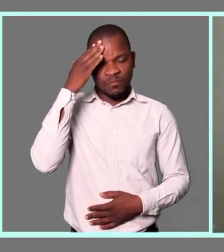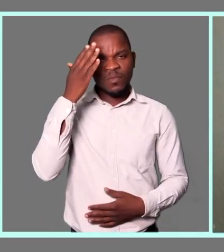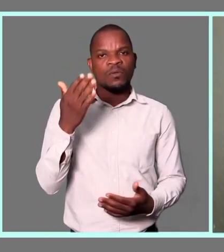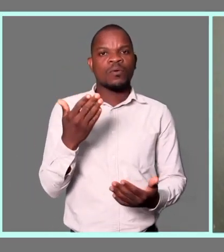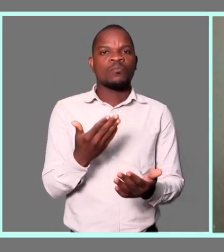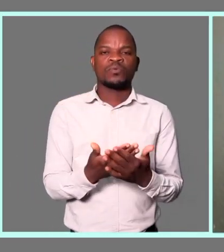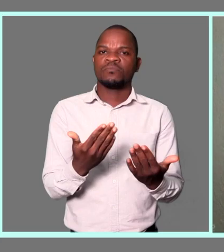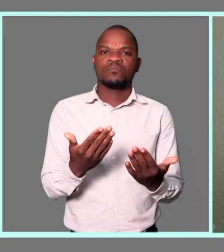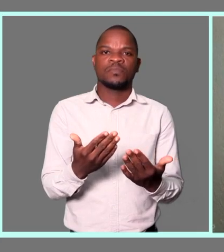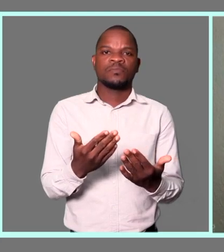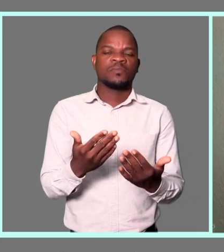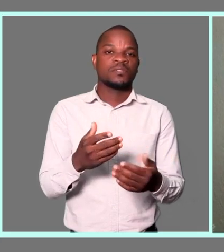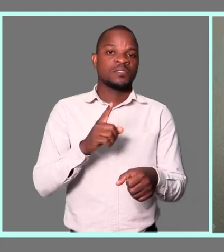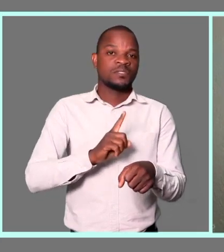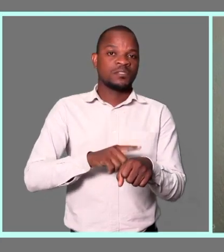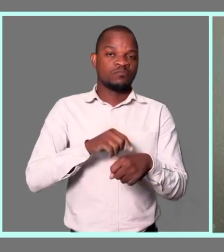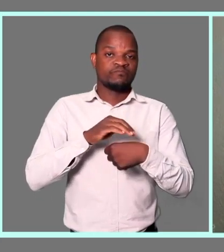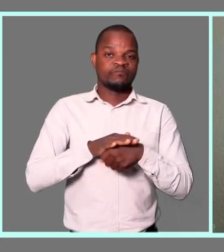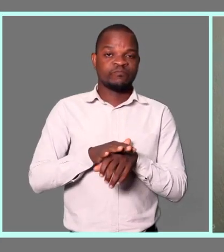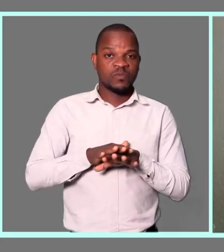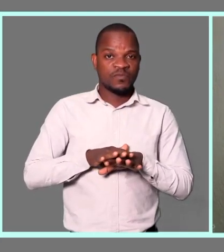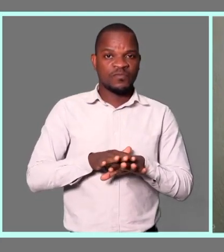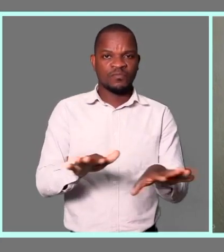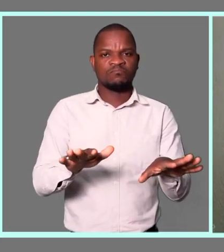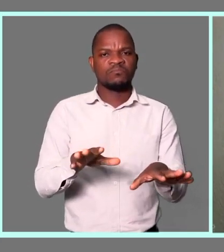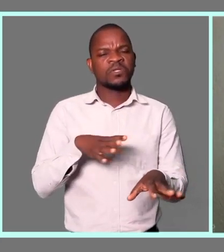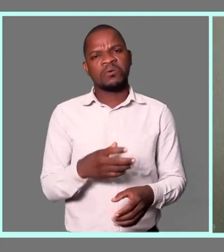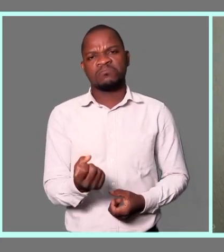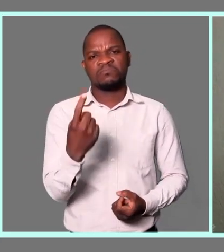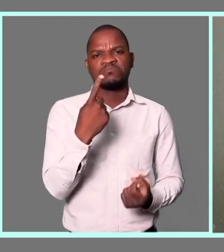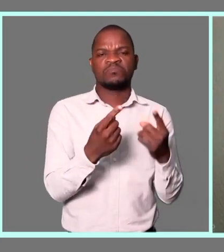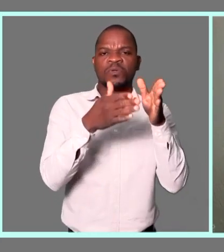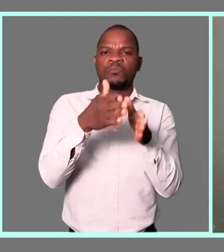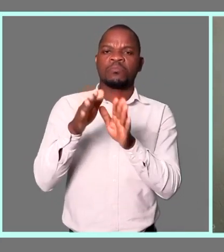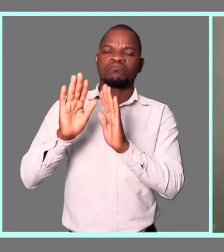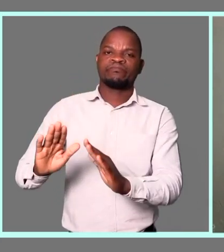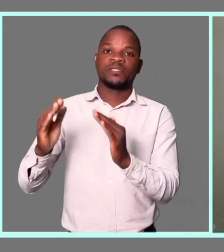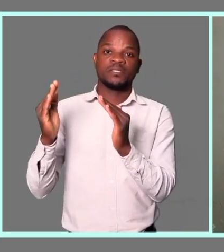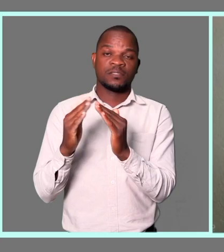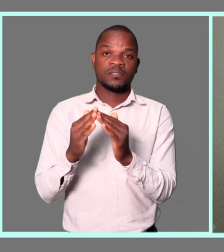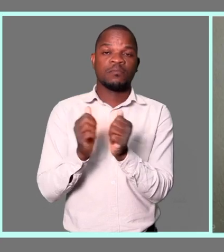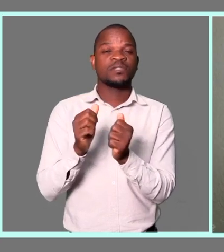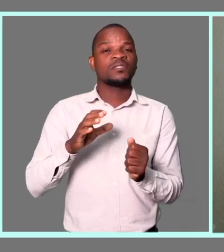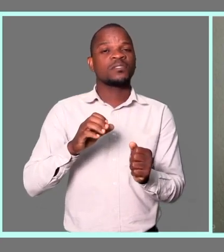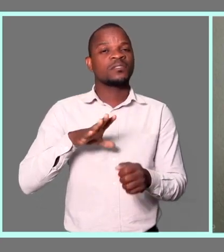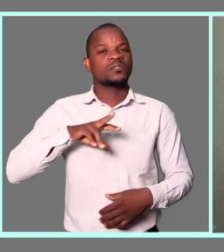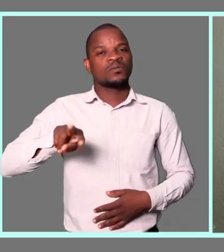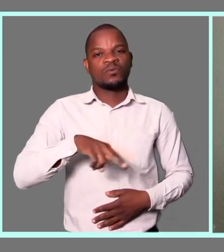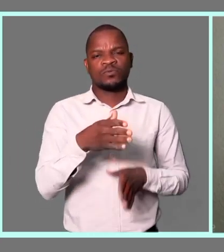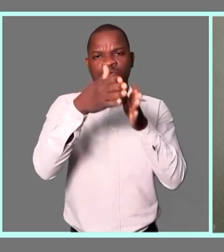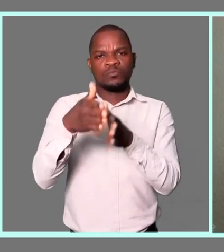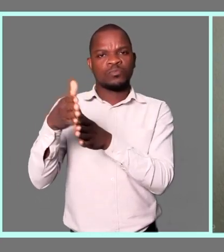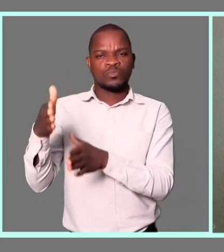facto, em momento de Covid-19, alguns ficaram em casa, mas